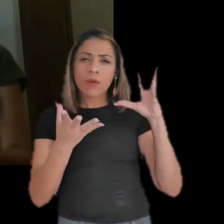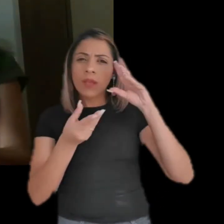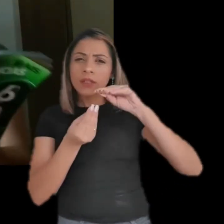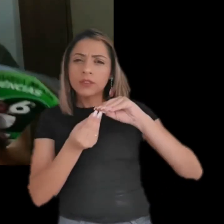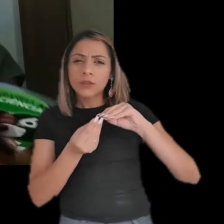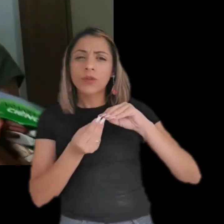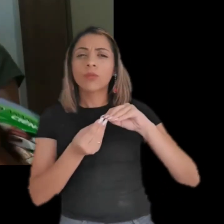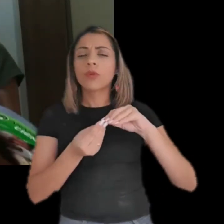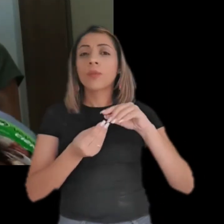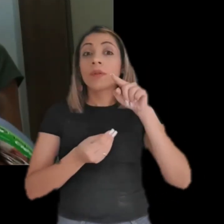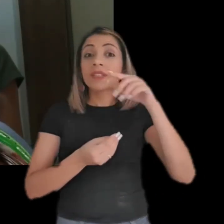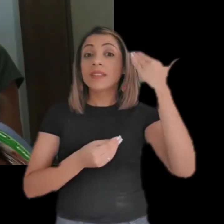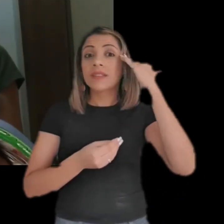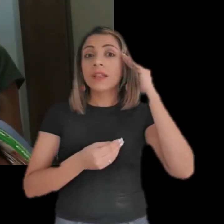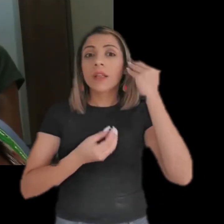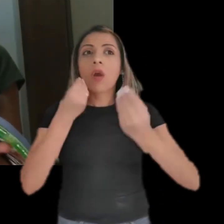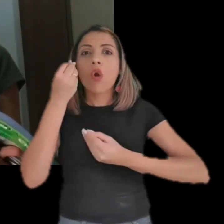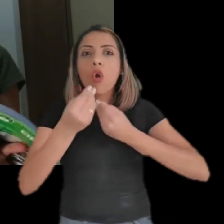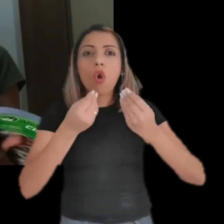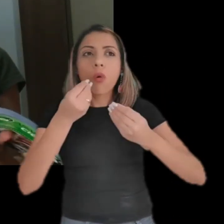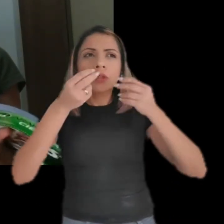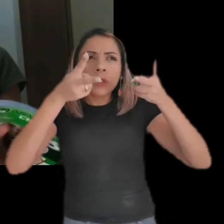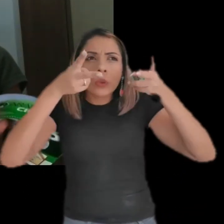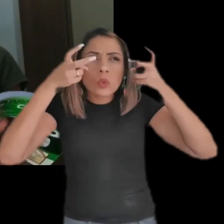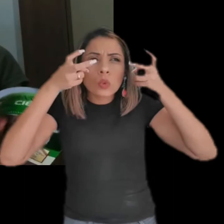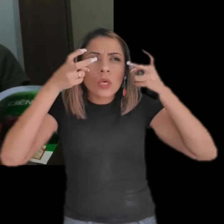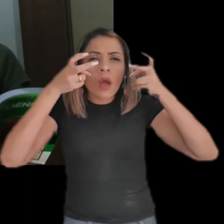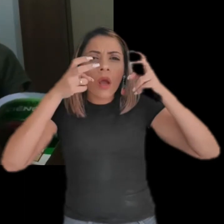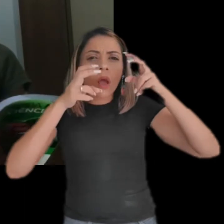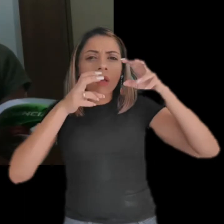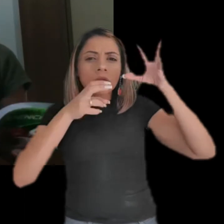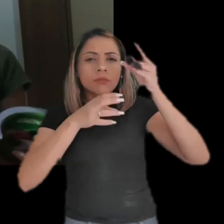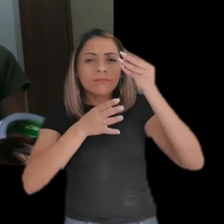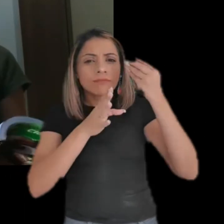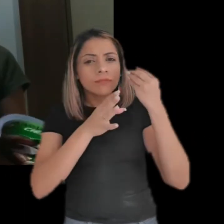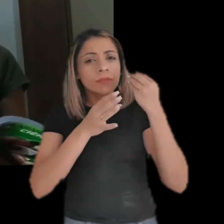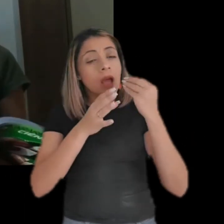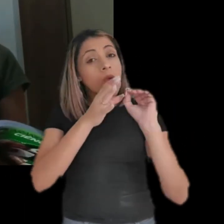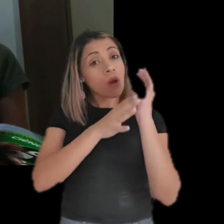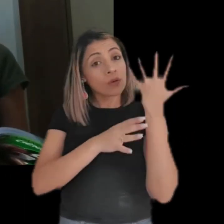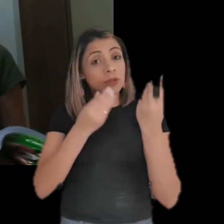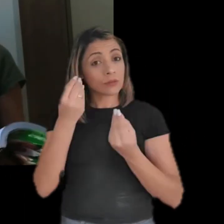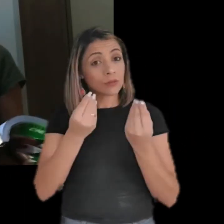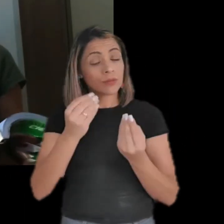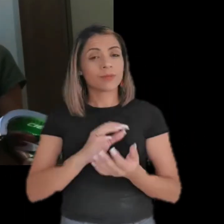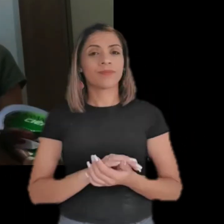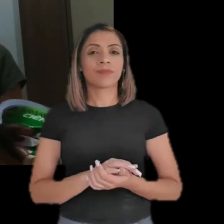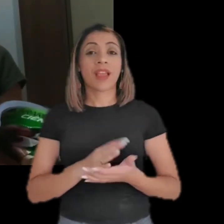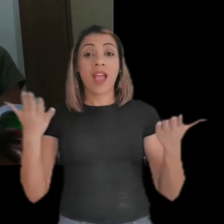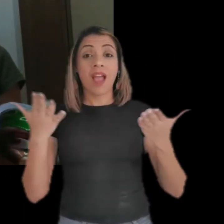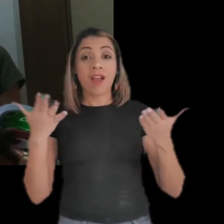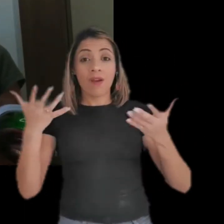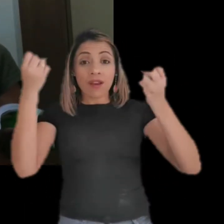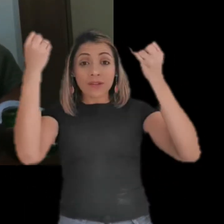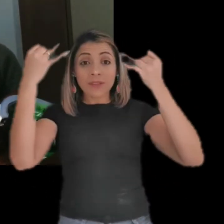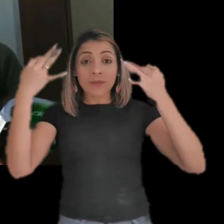resumo, que é como se forma a imagem, a gente tem aí o sentido da visão. Então, agora eu vou explicar para vocês as